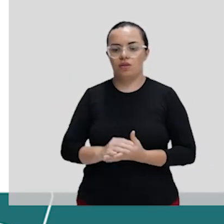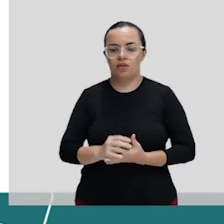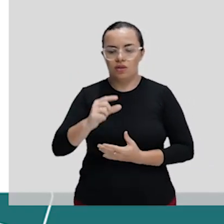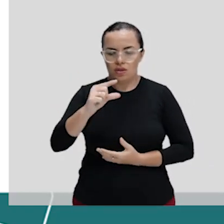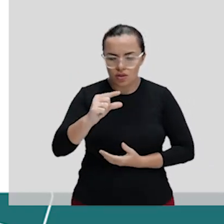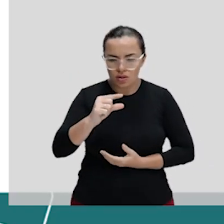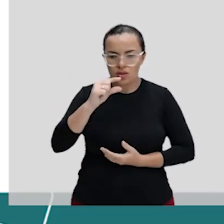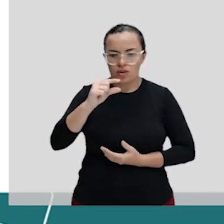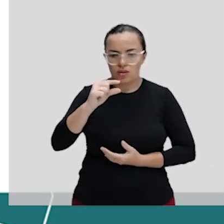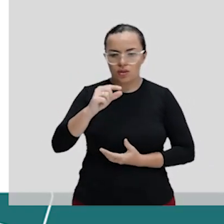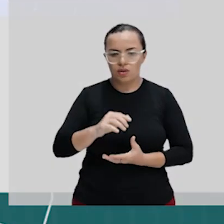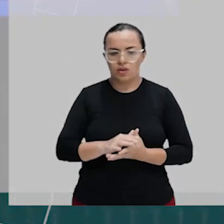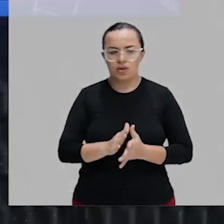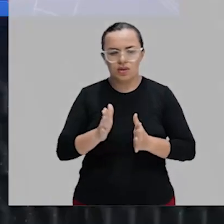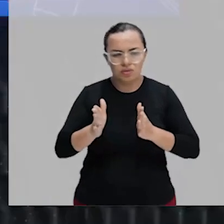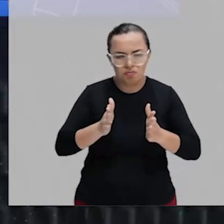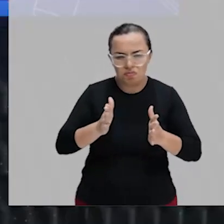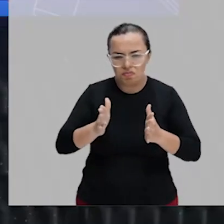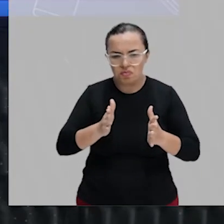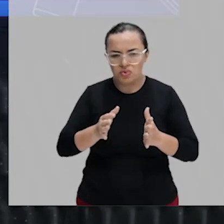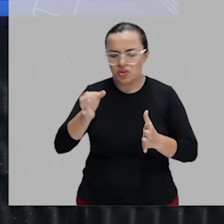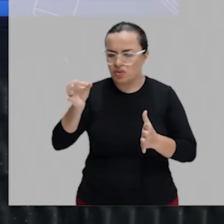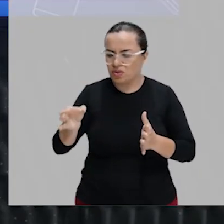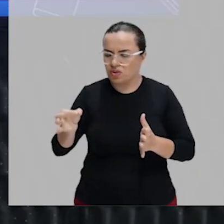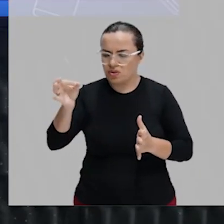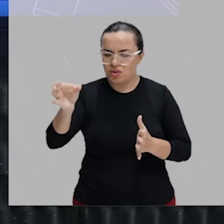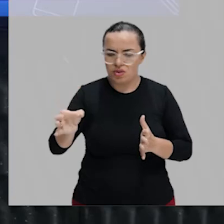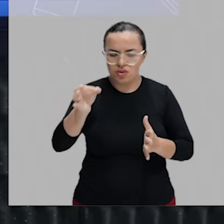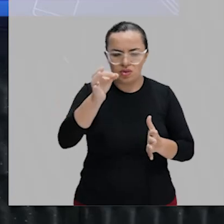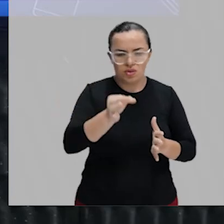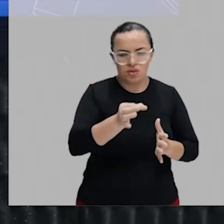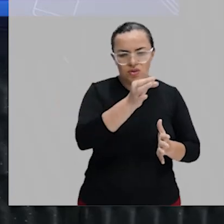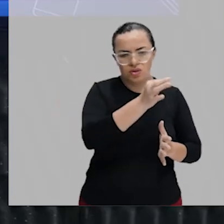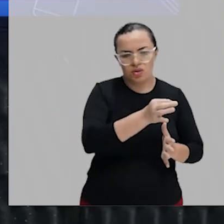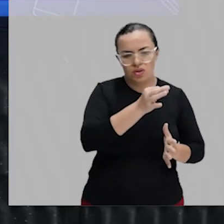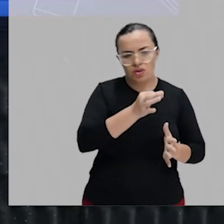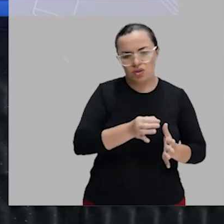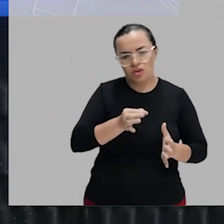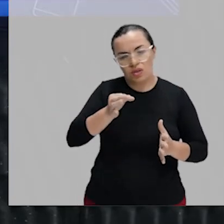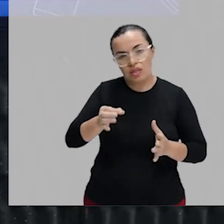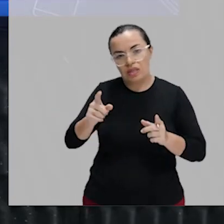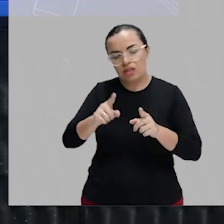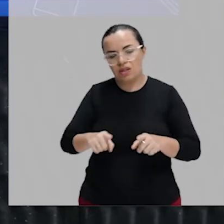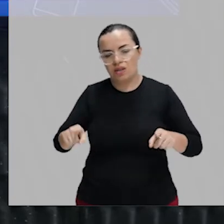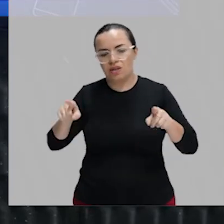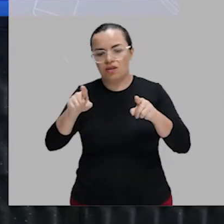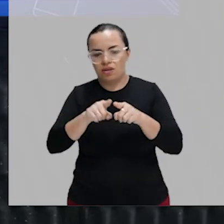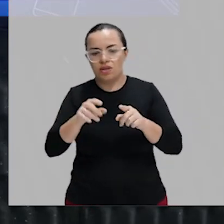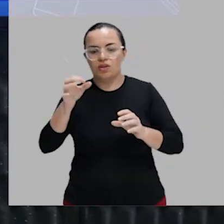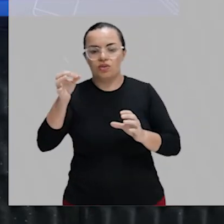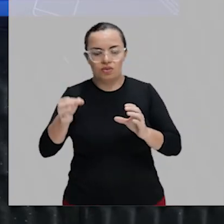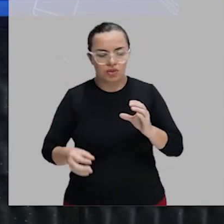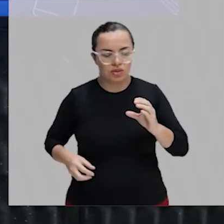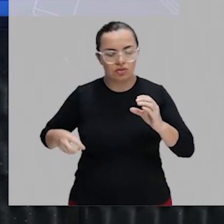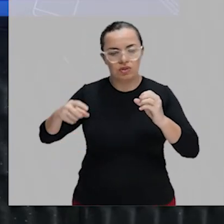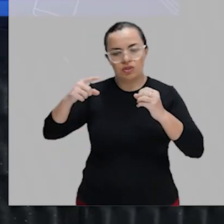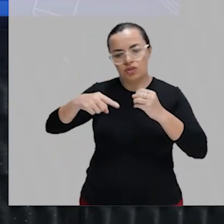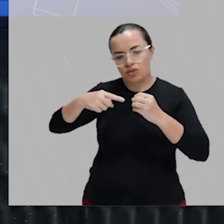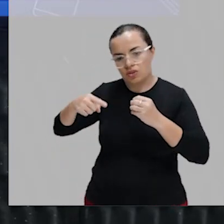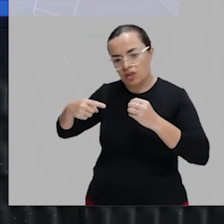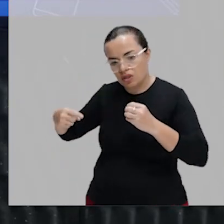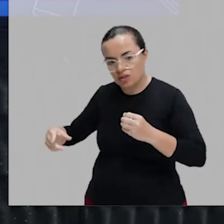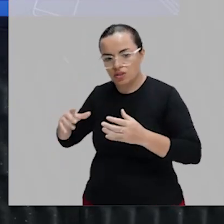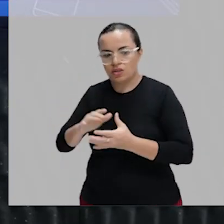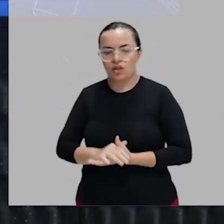actina. É um tamanho intermediário, por isso que a gente chama de filamentos intermediários. São constituídos por diversos tipos